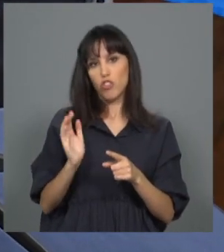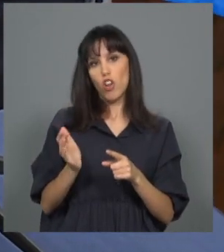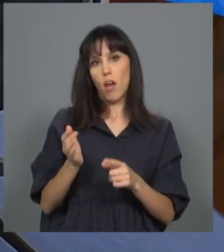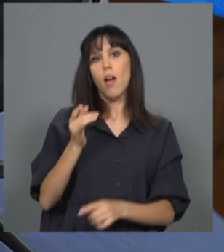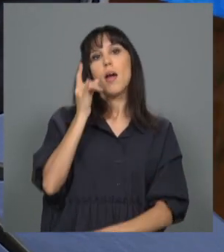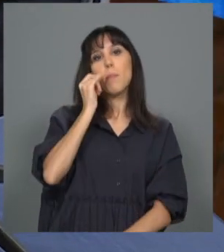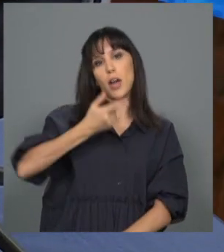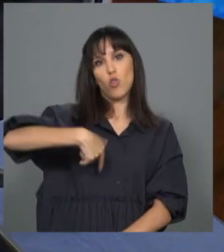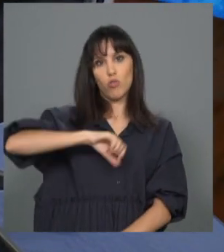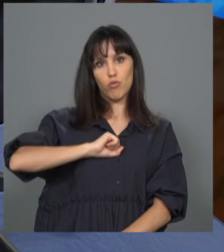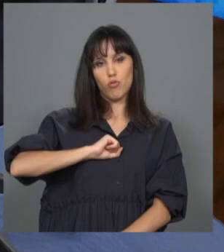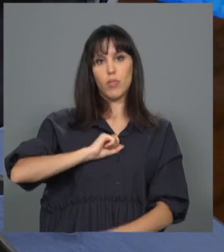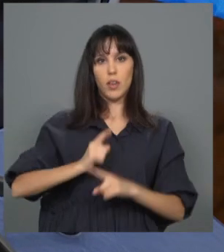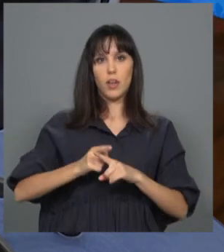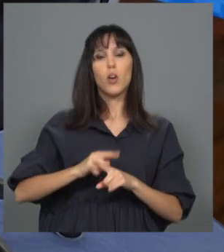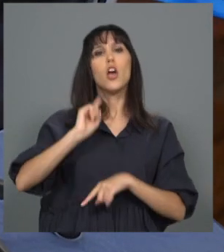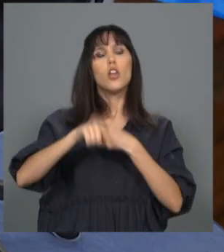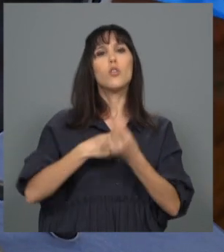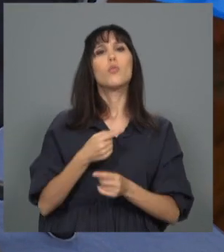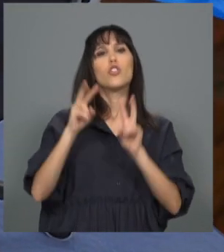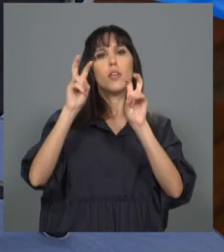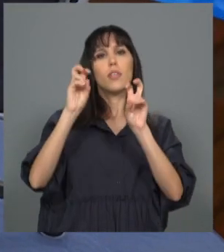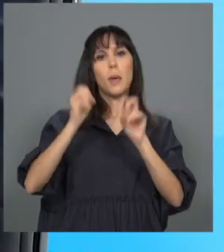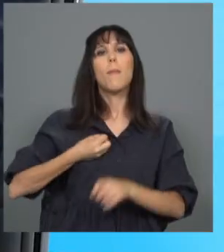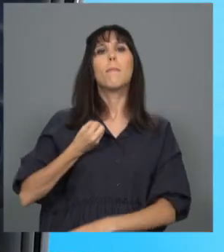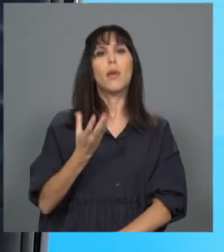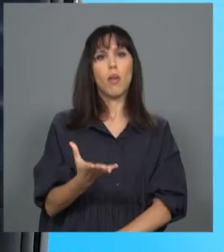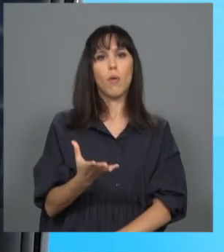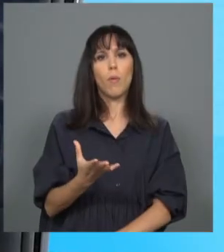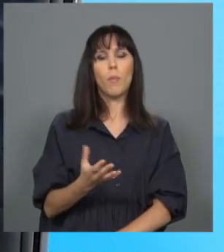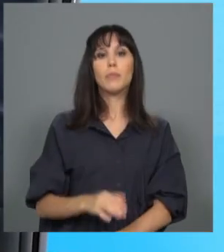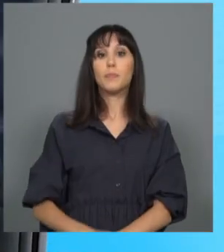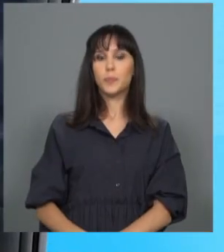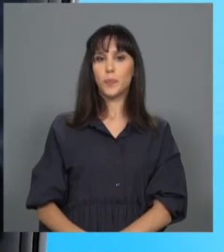Nosso em grego. Depois o tema do perdão. E então,